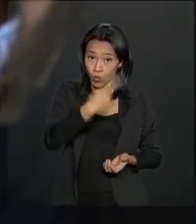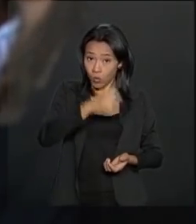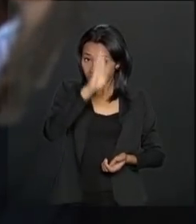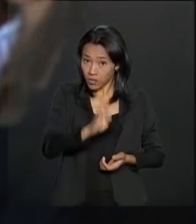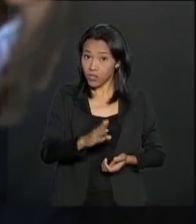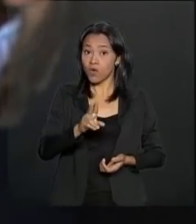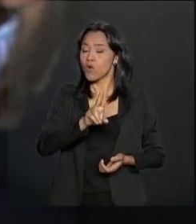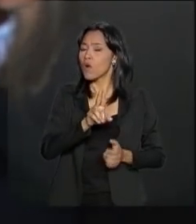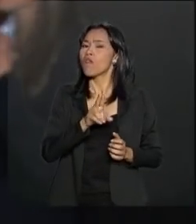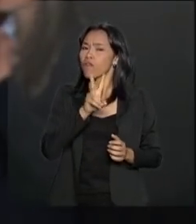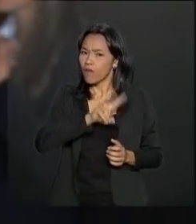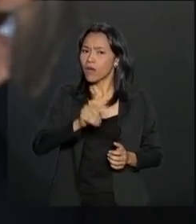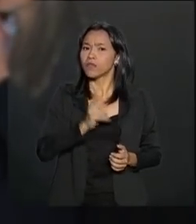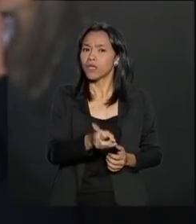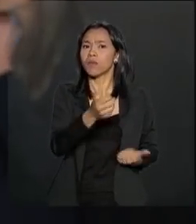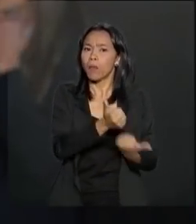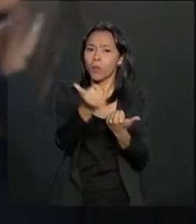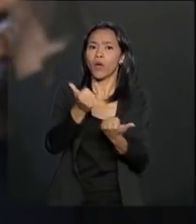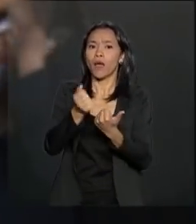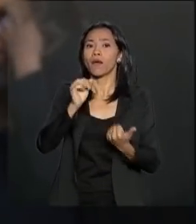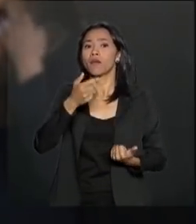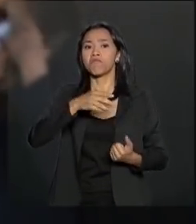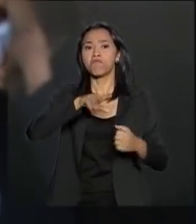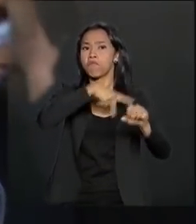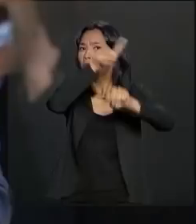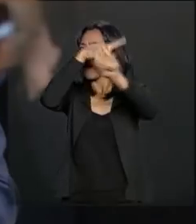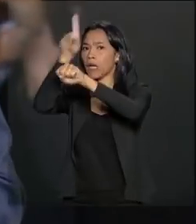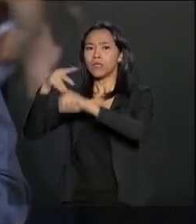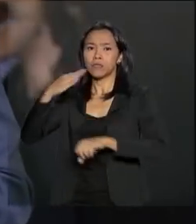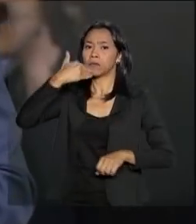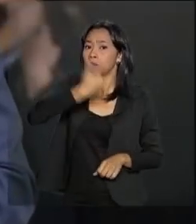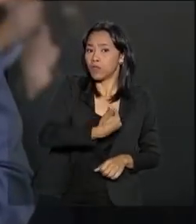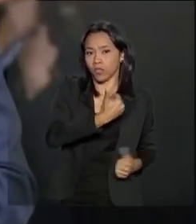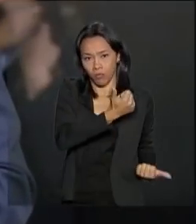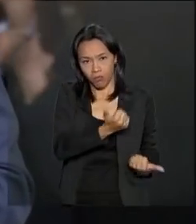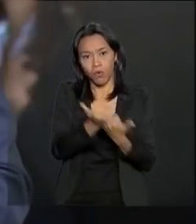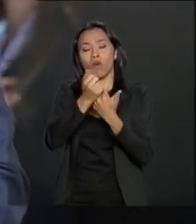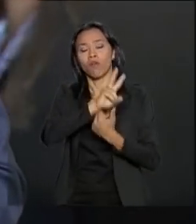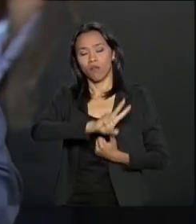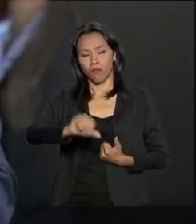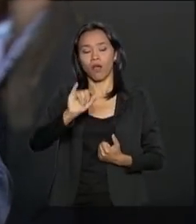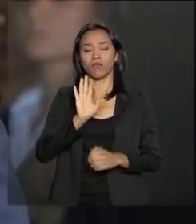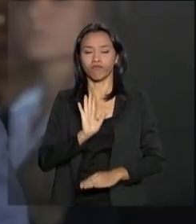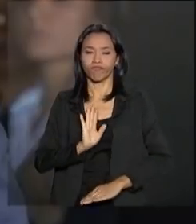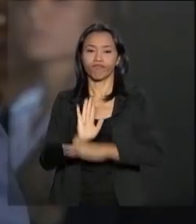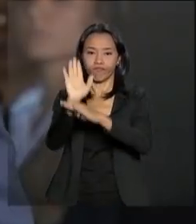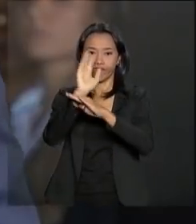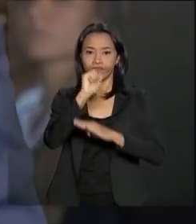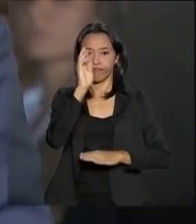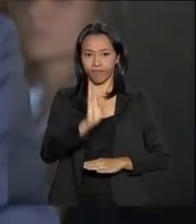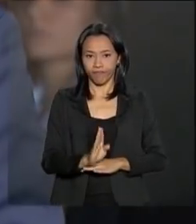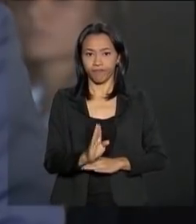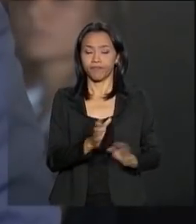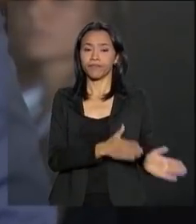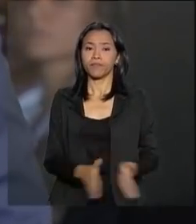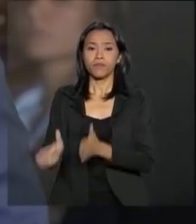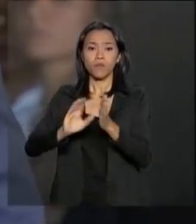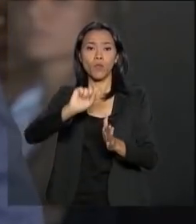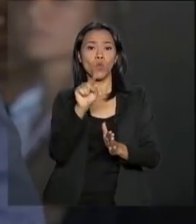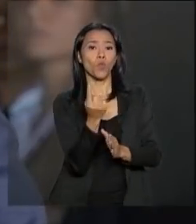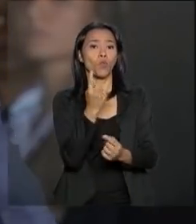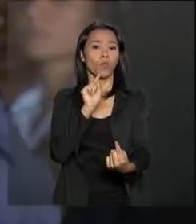cooperação a quem solicitar por motivos exclusivamente político-partidários. Um dos objetivos